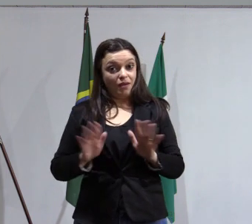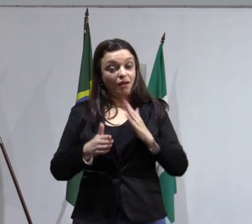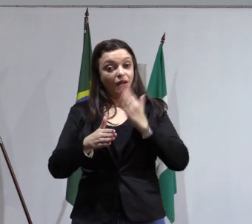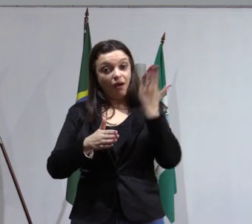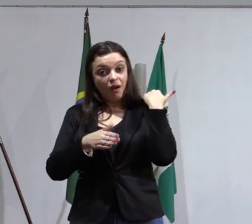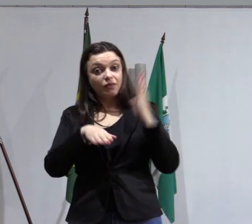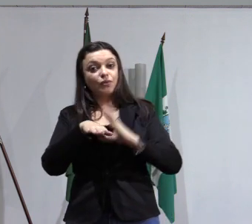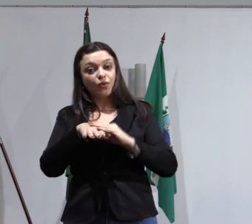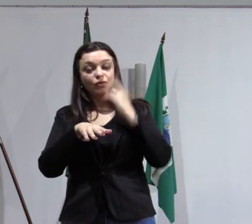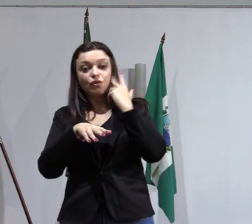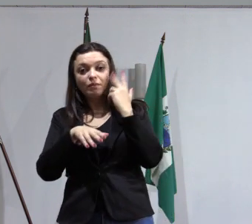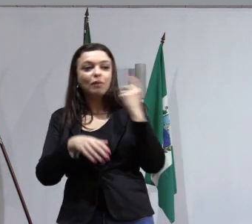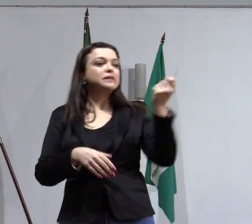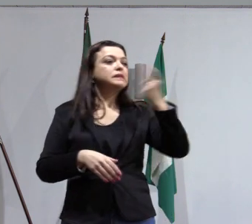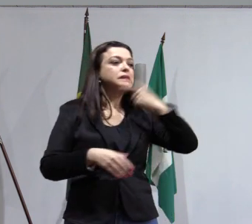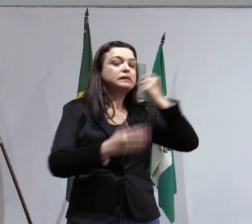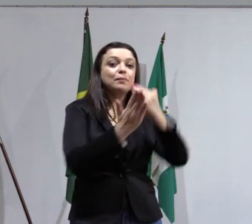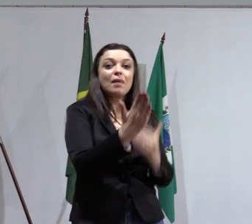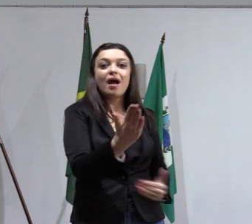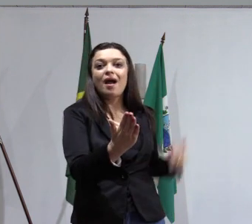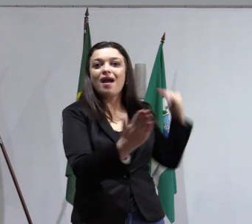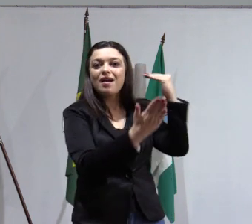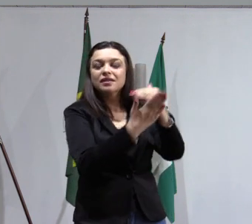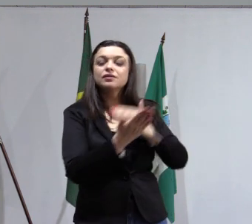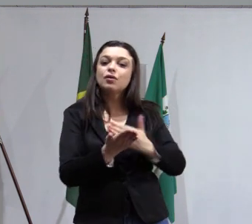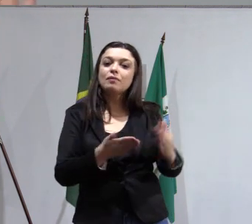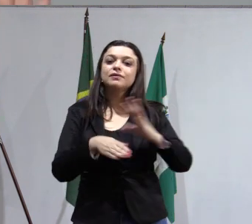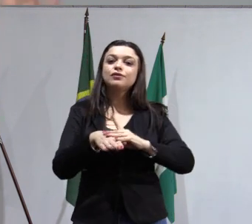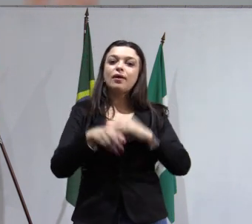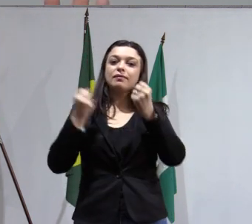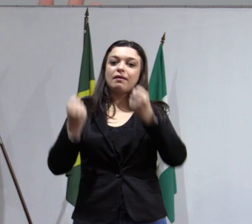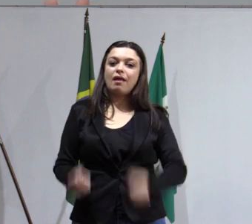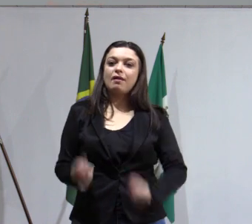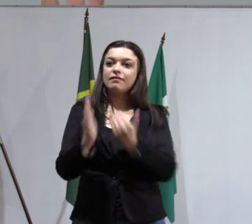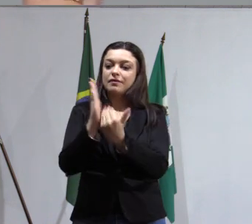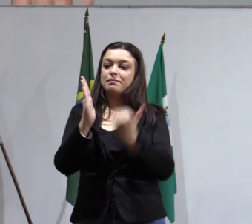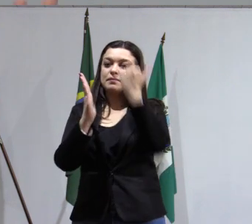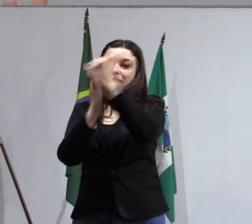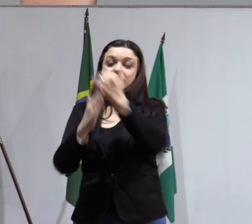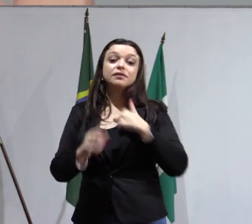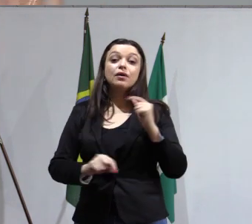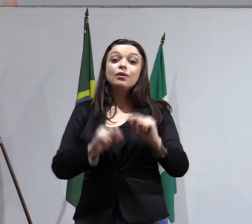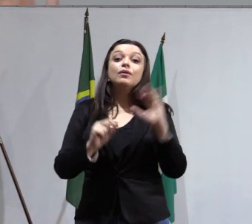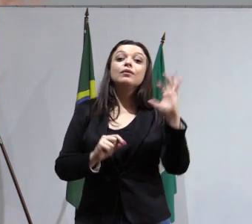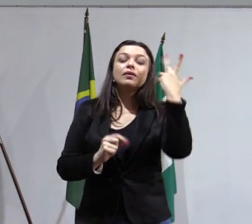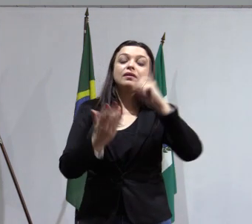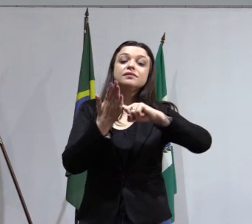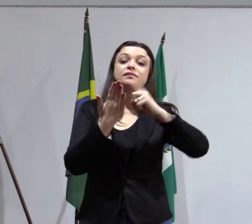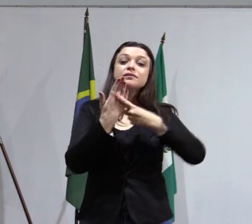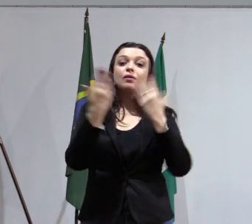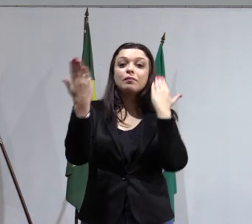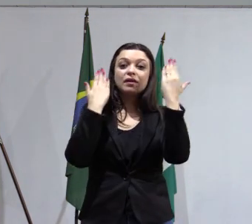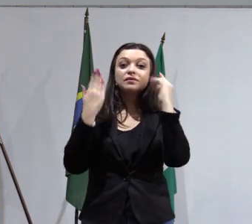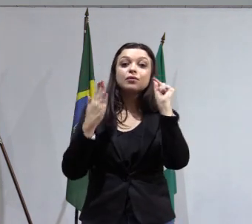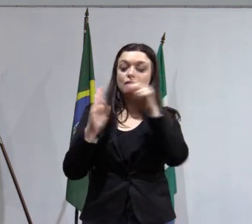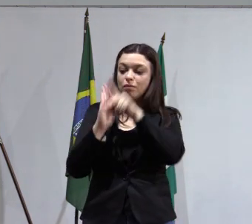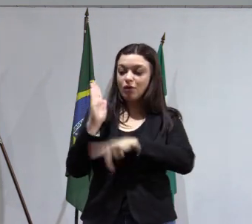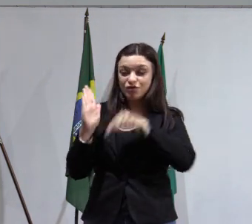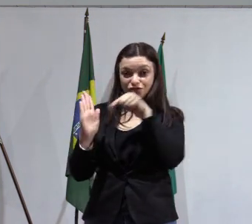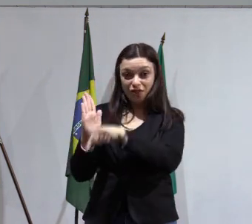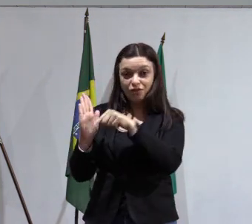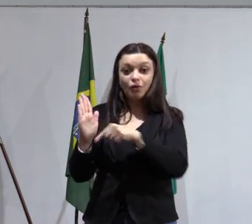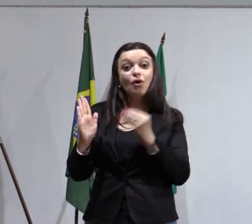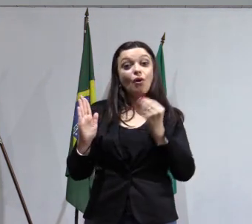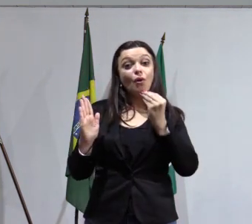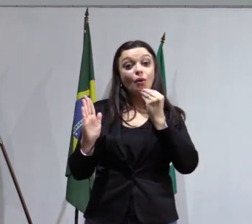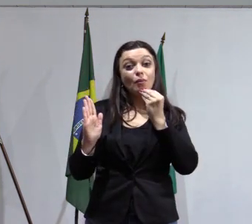aí desencadeiam doenças. Então, eu vejo, digamos que a nossa Federal do Paraná assumiu esse projeto do jeito que está, a gente vai